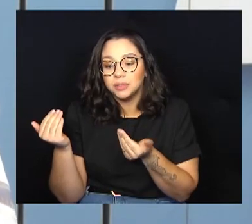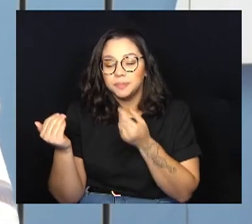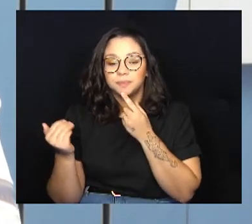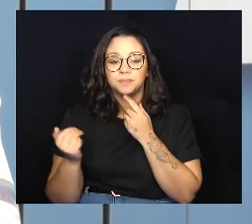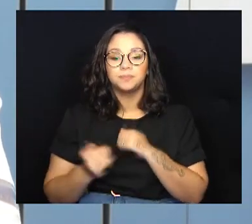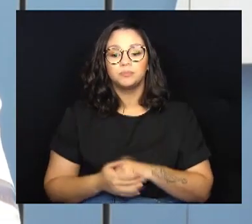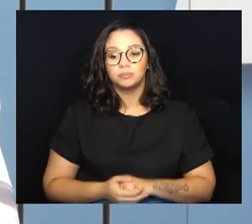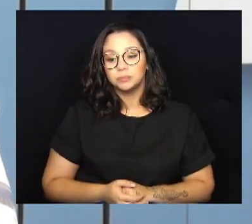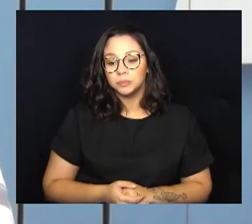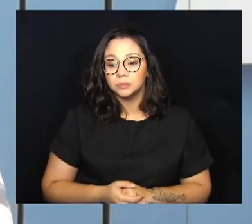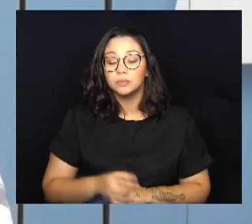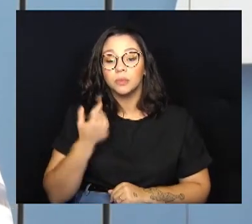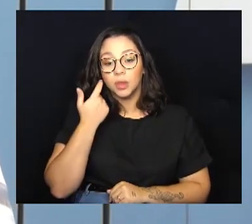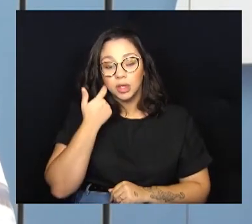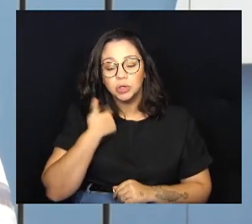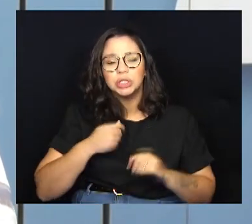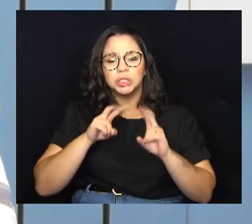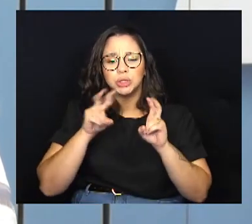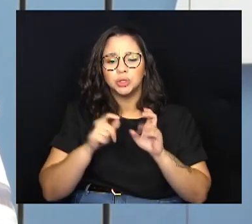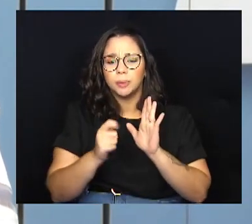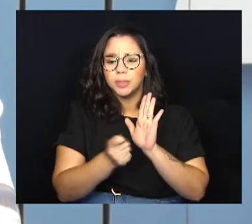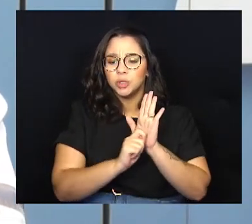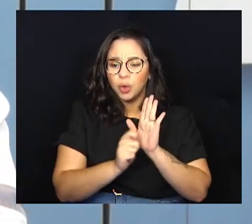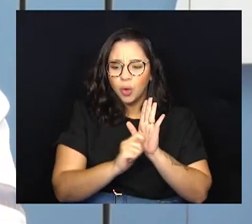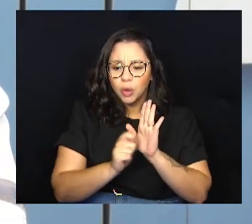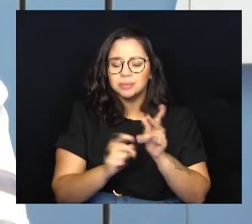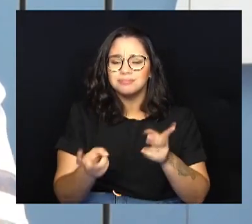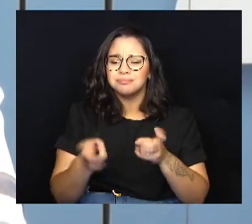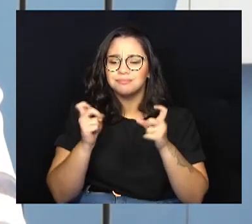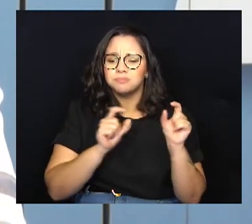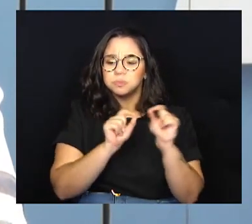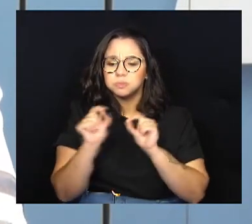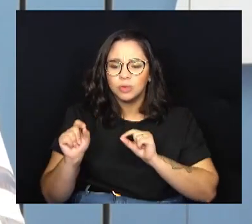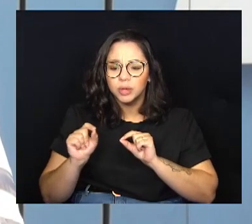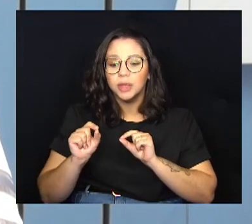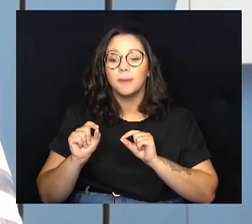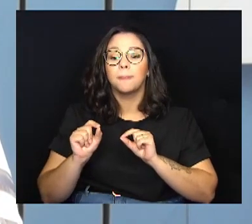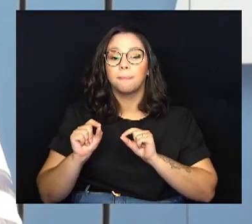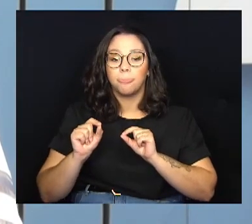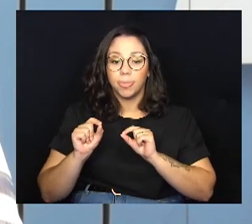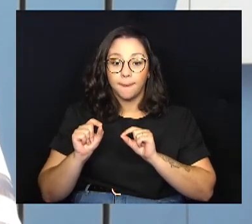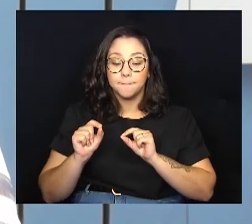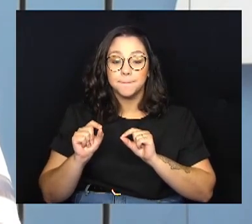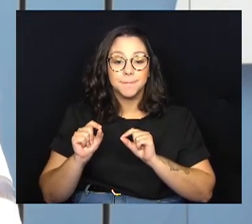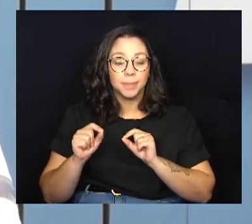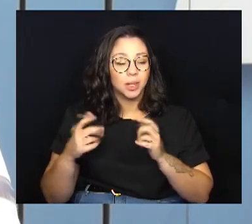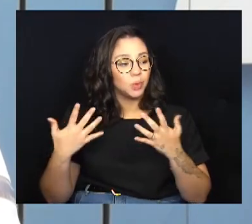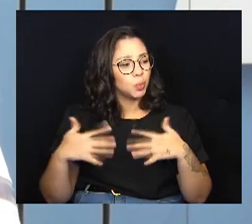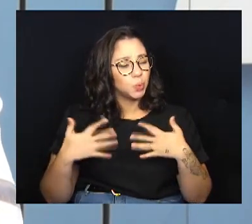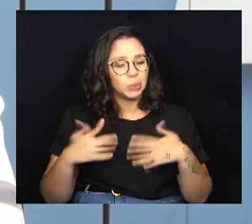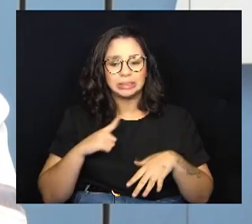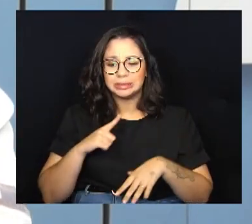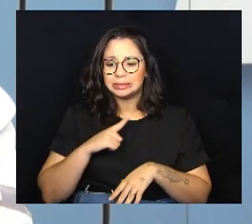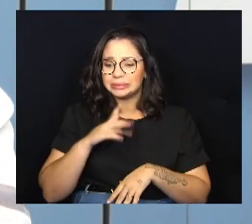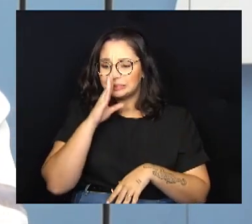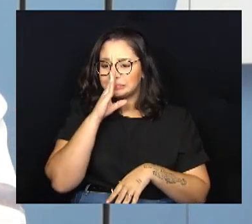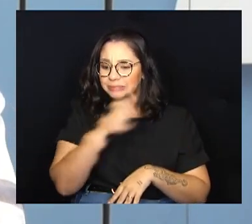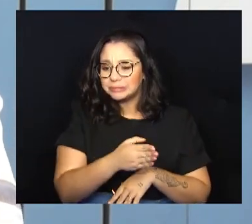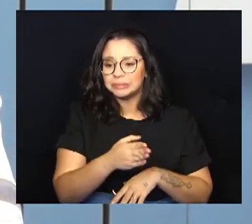lugar? Lúcia, seja bem-vinda. Boa tarde, agradeço o convite, é uma honra estar aqui falando para toda a população